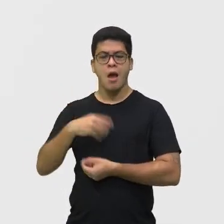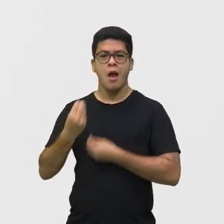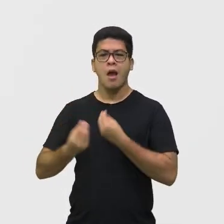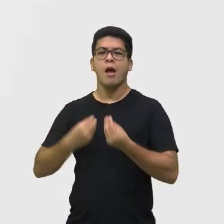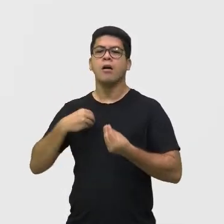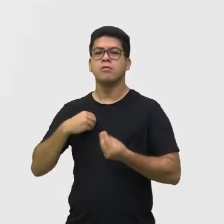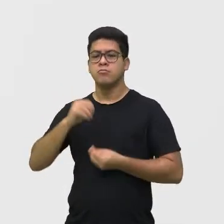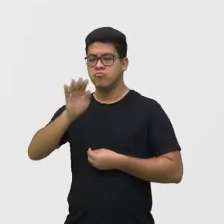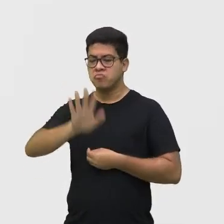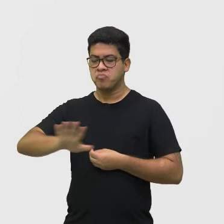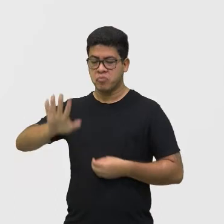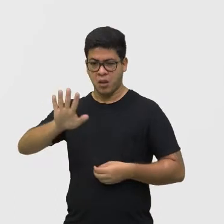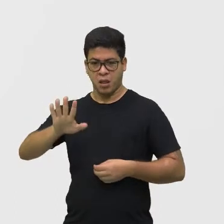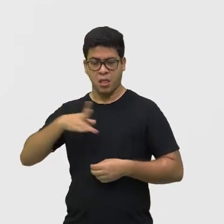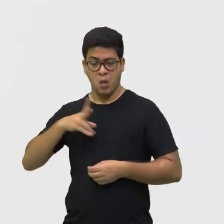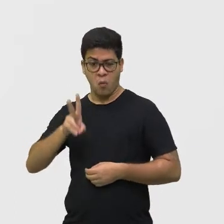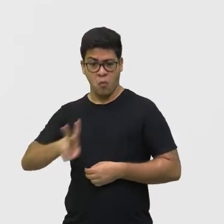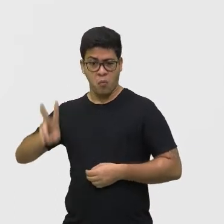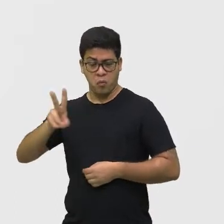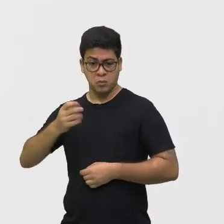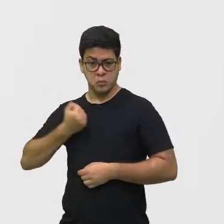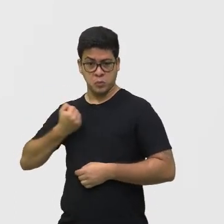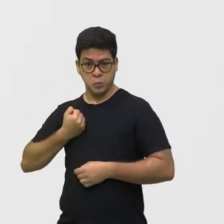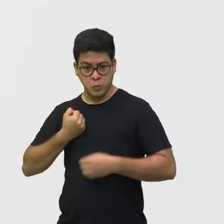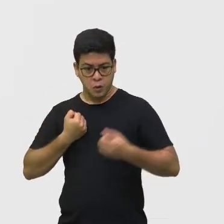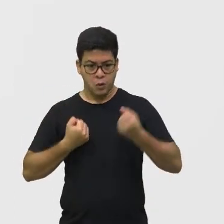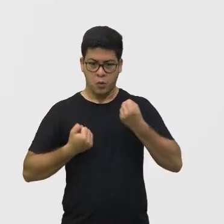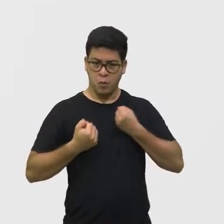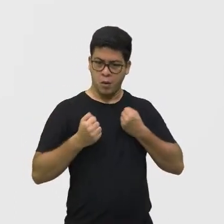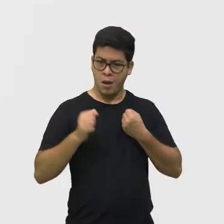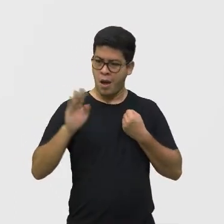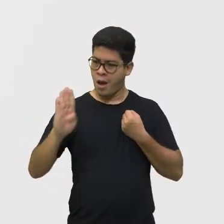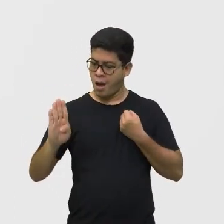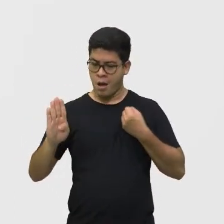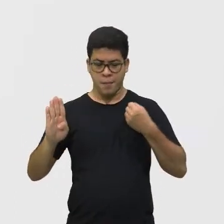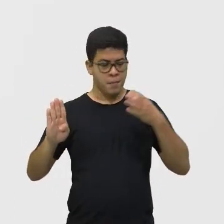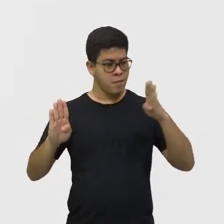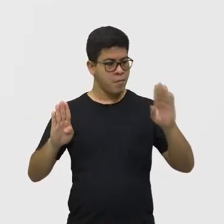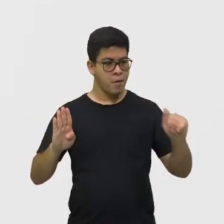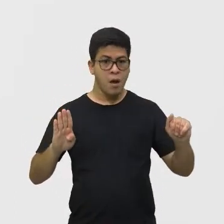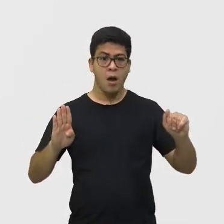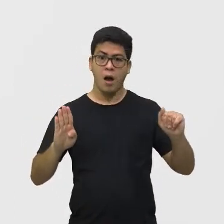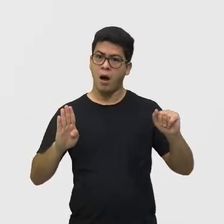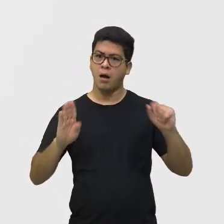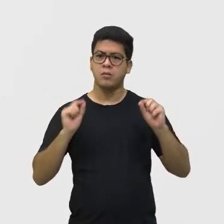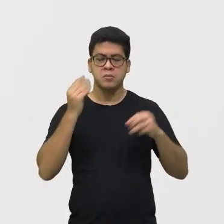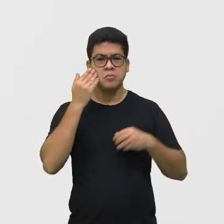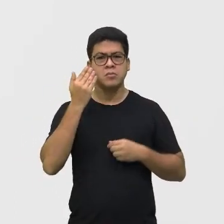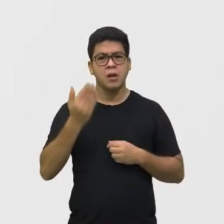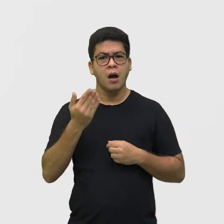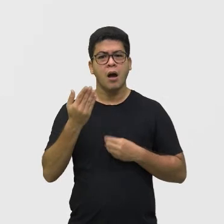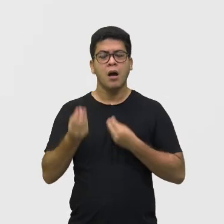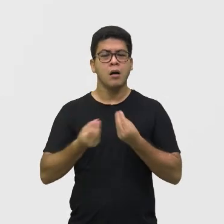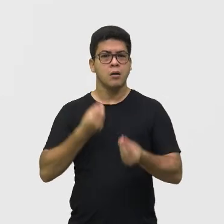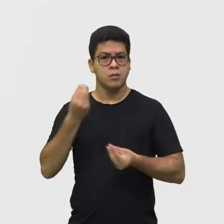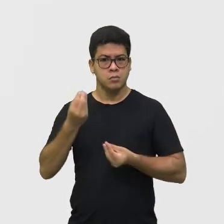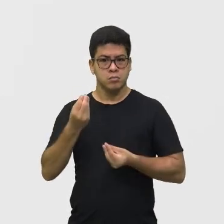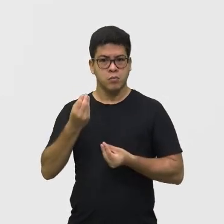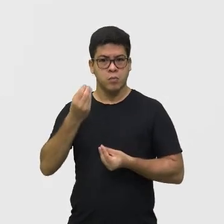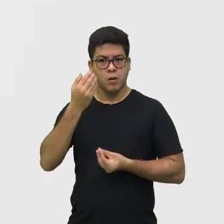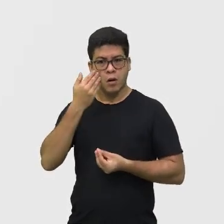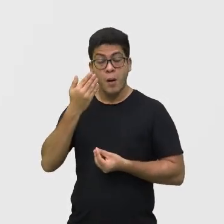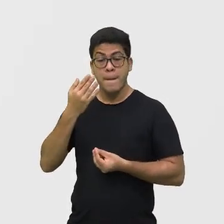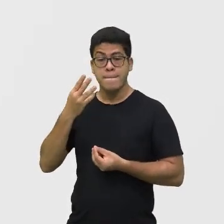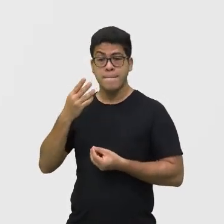os valores de cada uma, tem os pontos A e B na figura. Então primeiro você vai calcular o valor do potencial elétrico na superfície A e